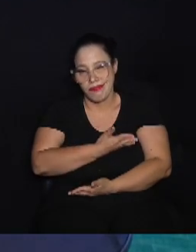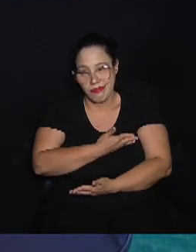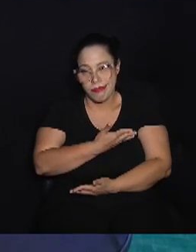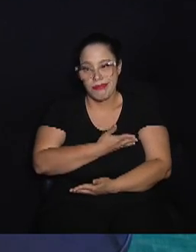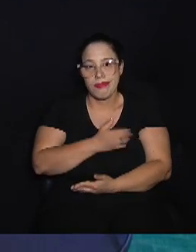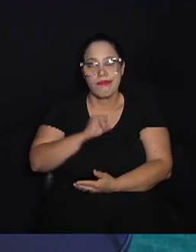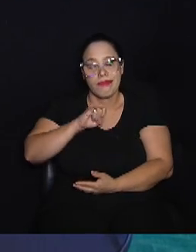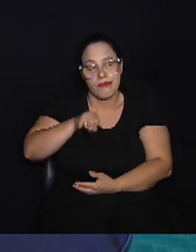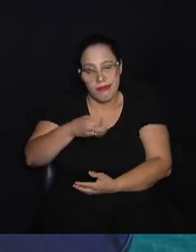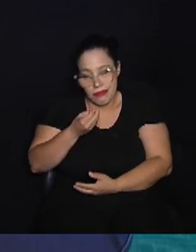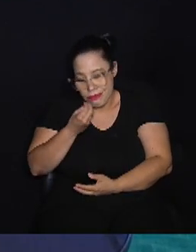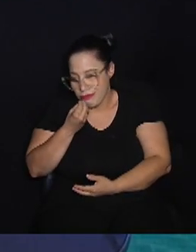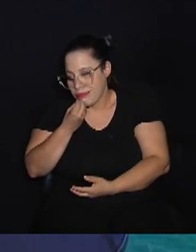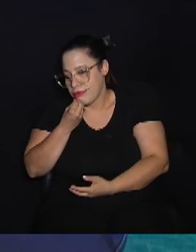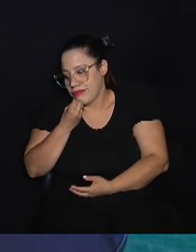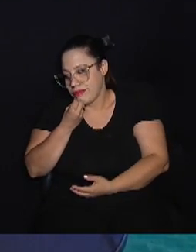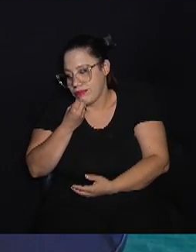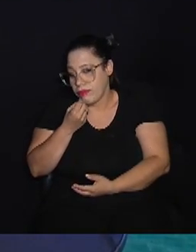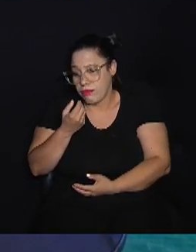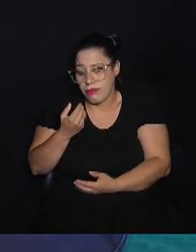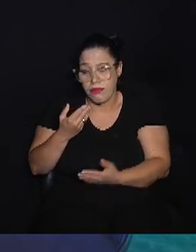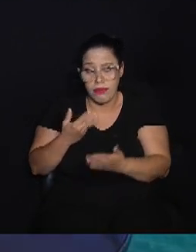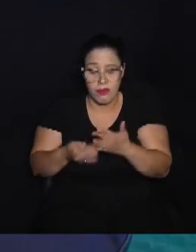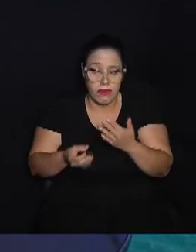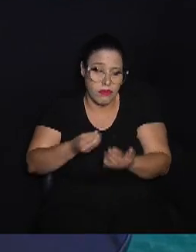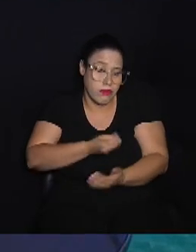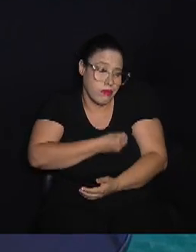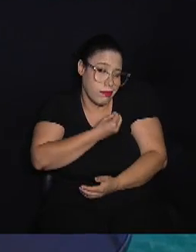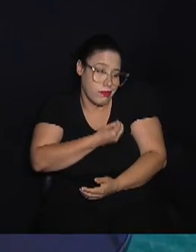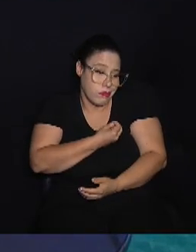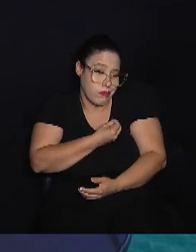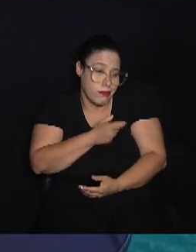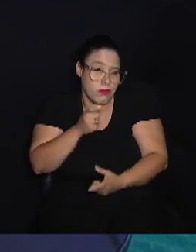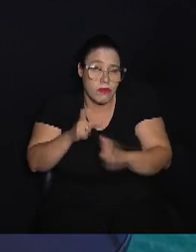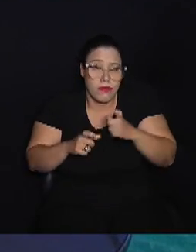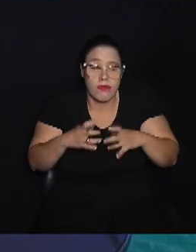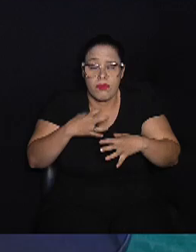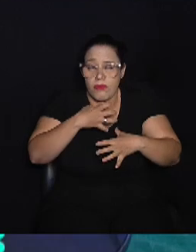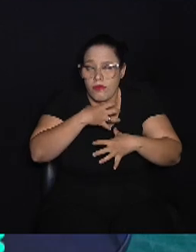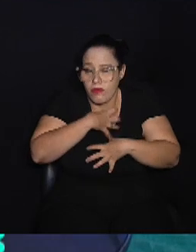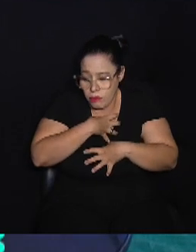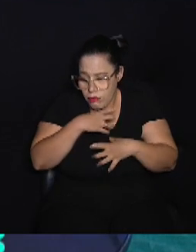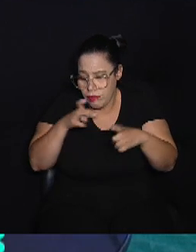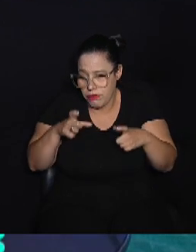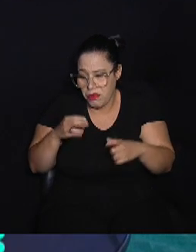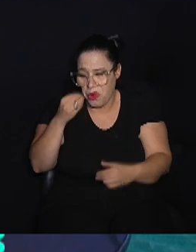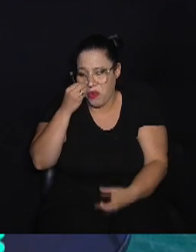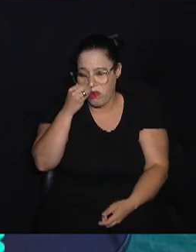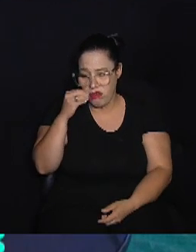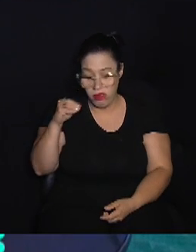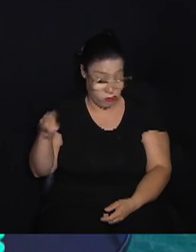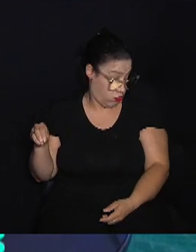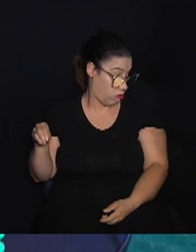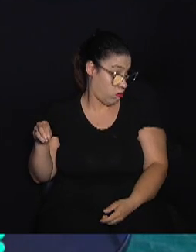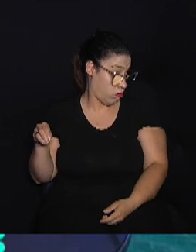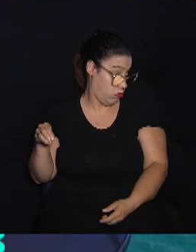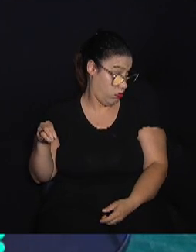grandes oportunidades, a gente pode deixar de viver grandes lições. Muitas pessoas já se sentiram nesse lugar de rejeição,